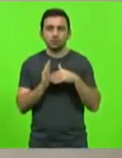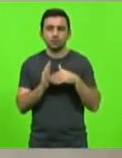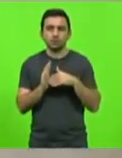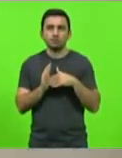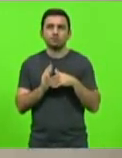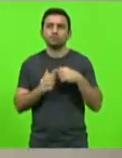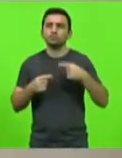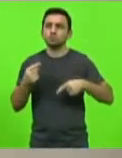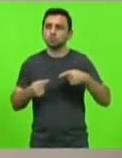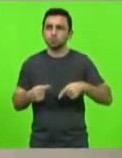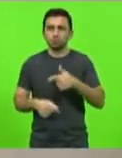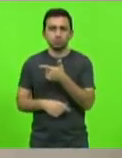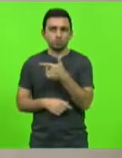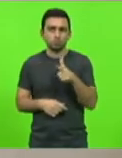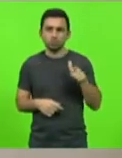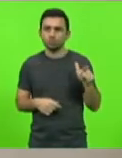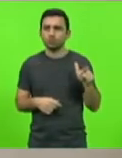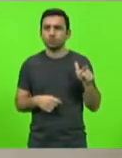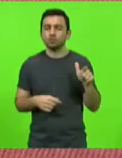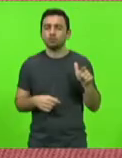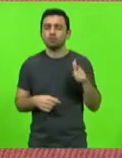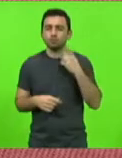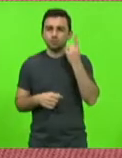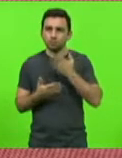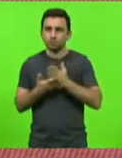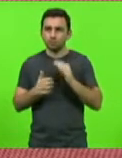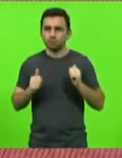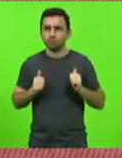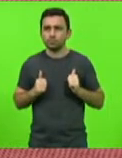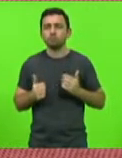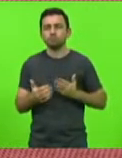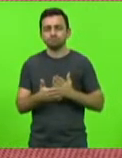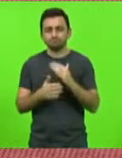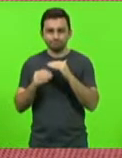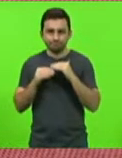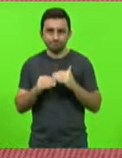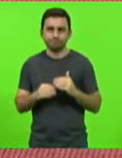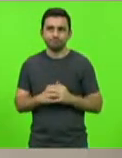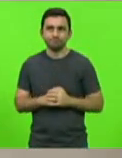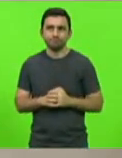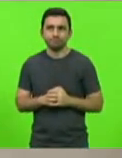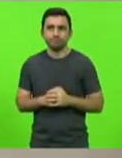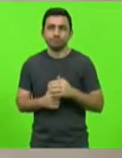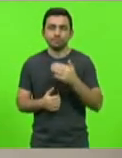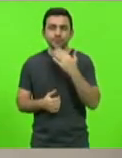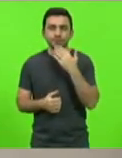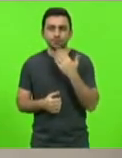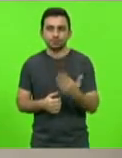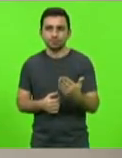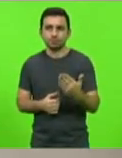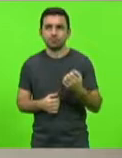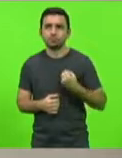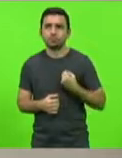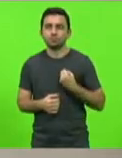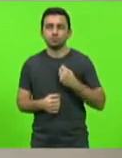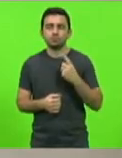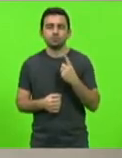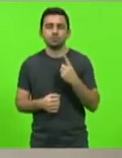votação, deputados que aprovam, permaneçam como se encontram, aprovado por unanimidade. Requerimentos, requerimento